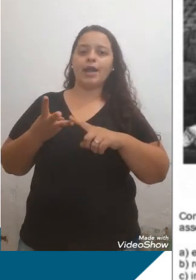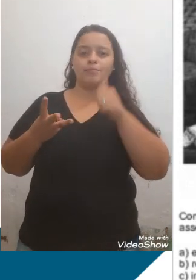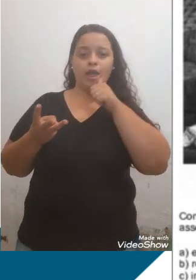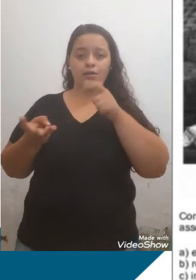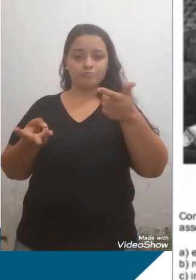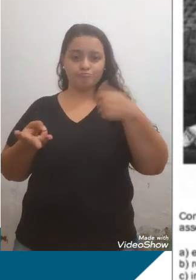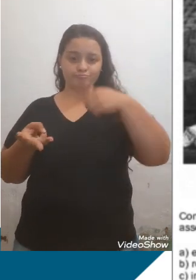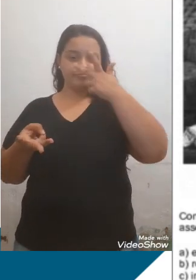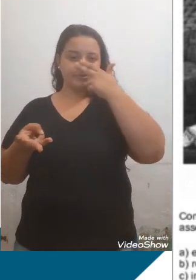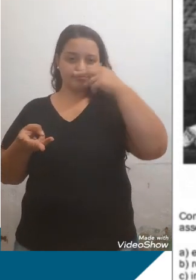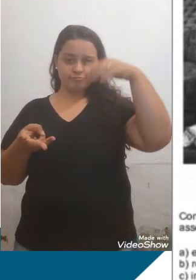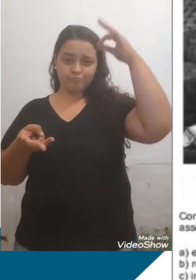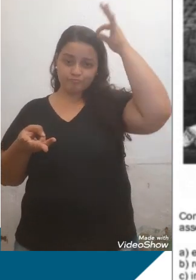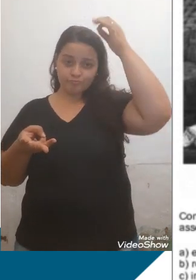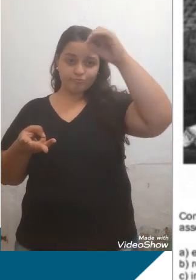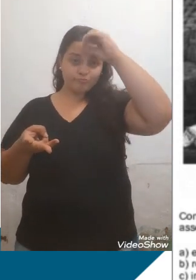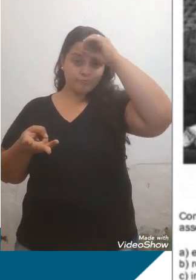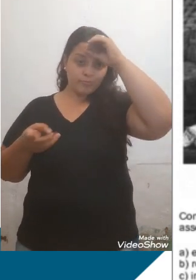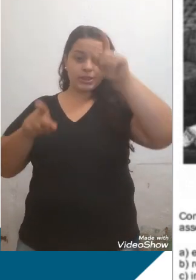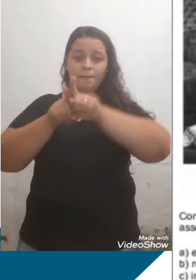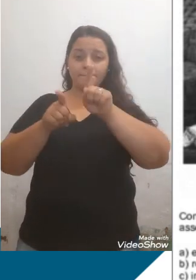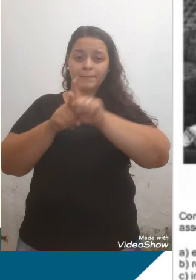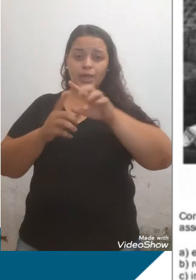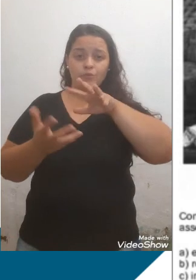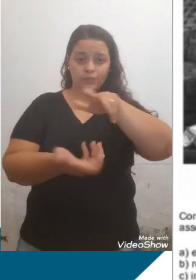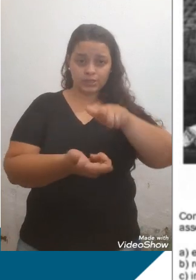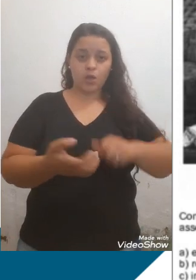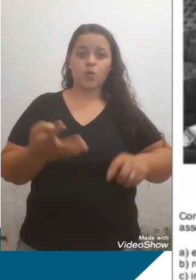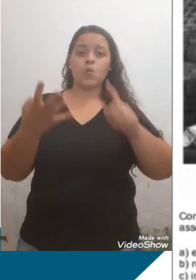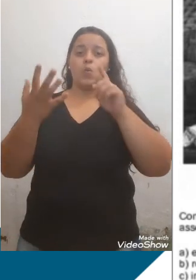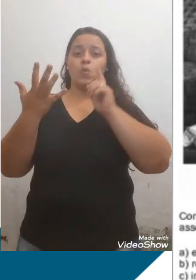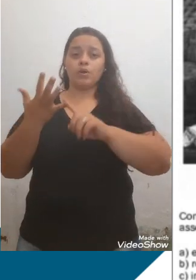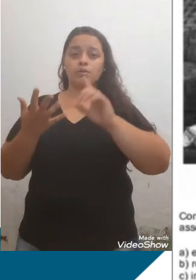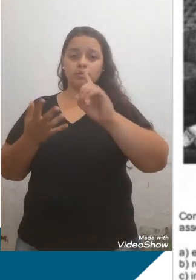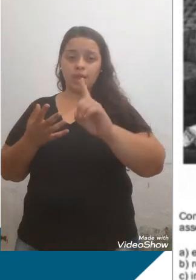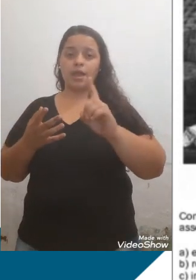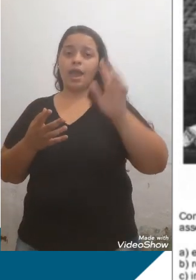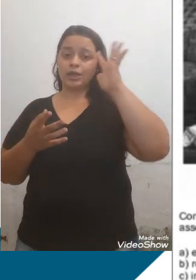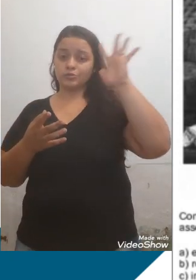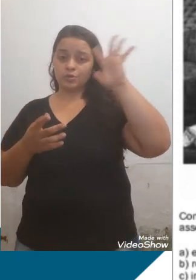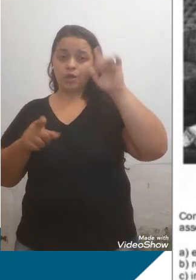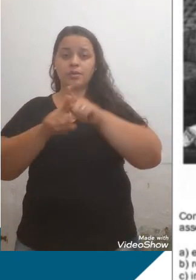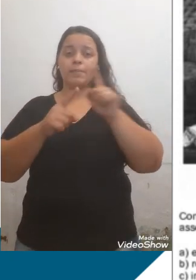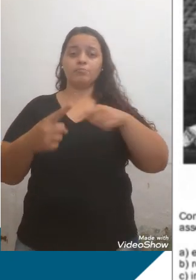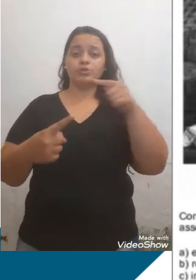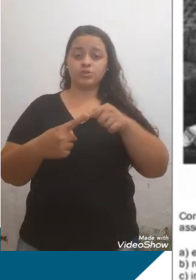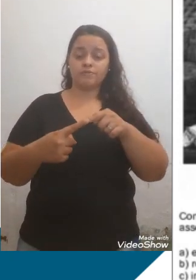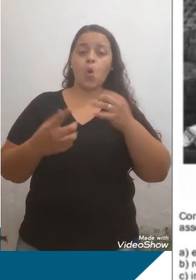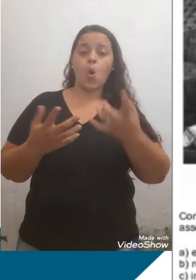universal, D. Racional e objetiva, ou E. Passiva e